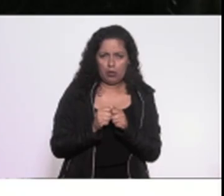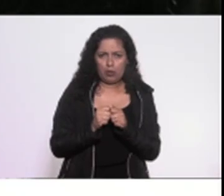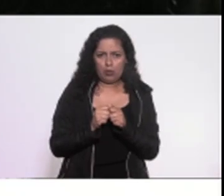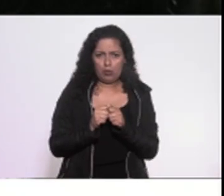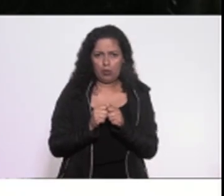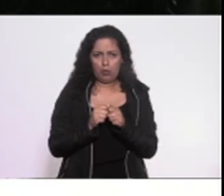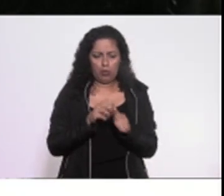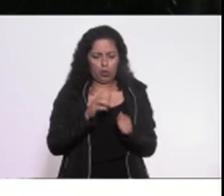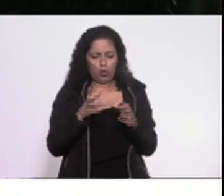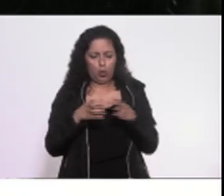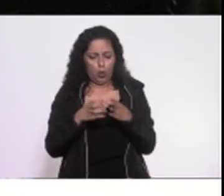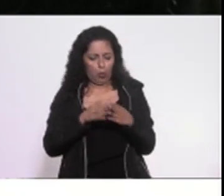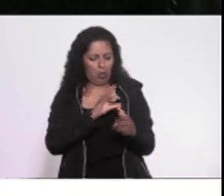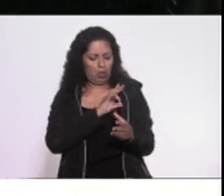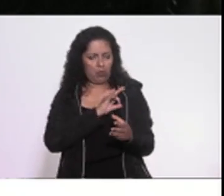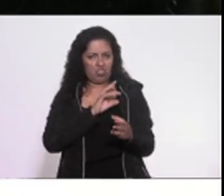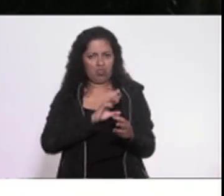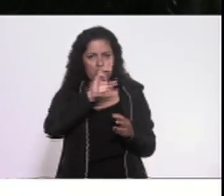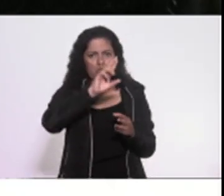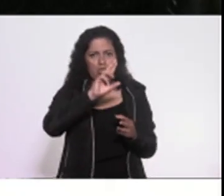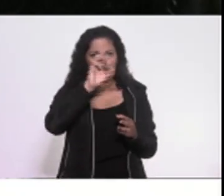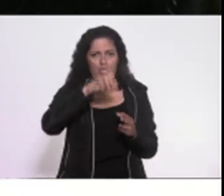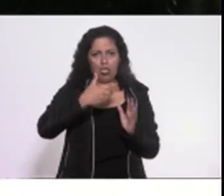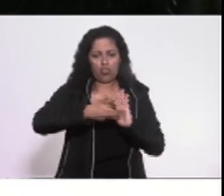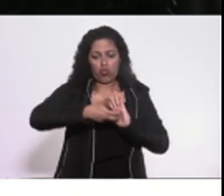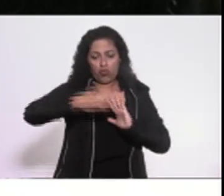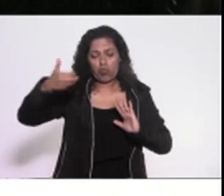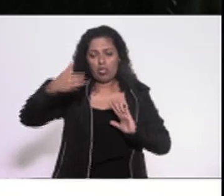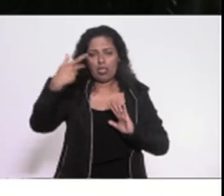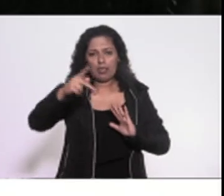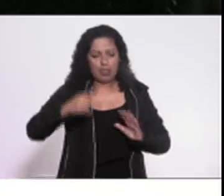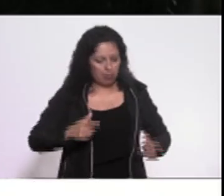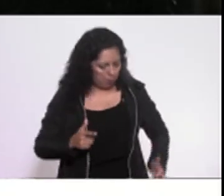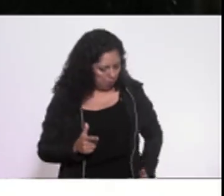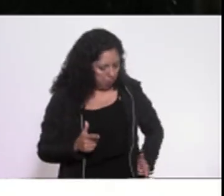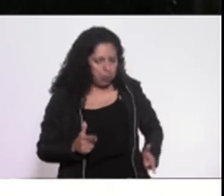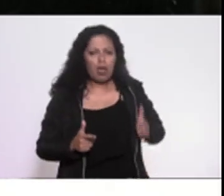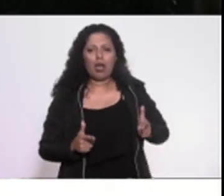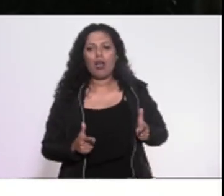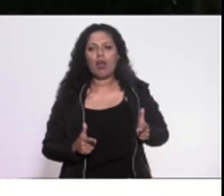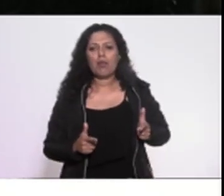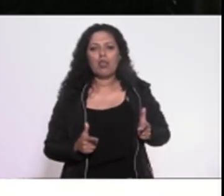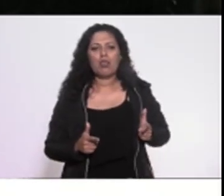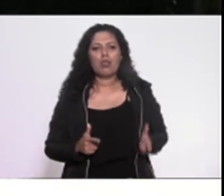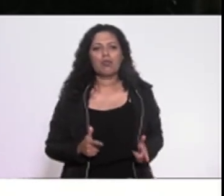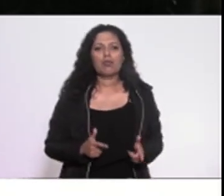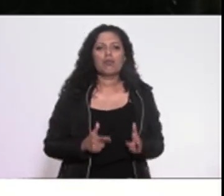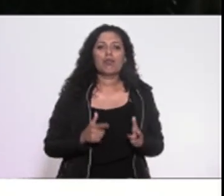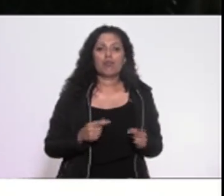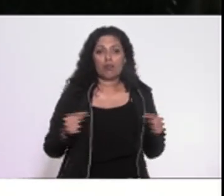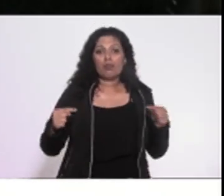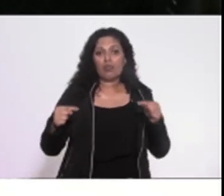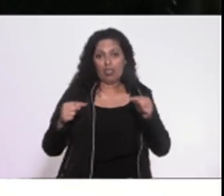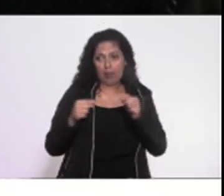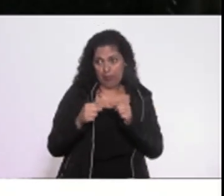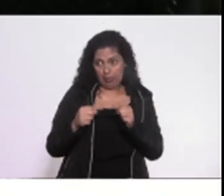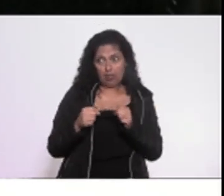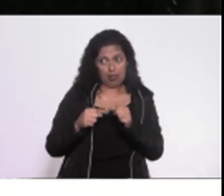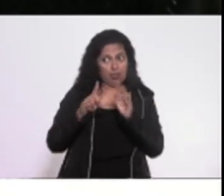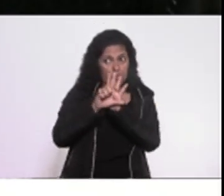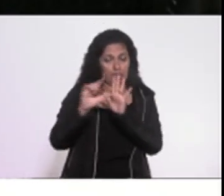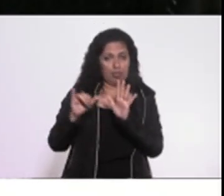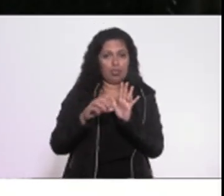pelo comando da Polícia Militar foi retirar dele a sua arma de fogo. E aí vai um pouco, e há um decreto